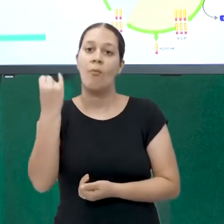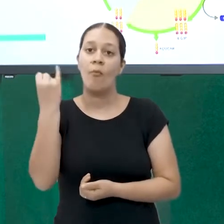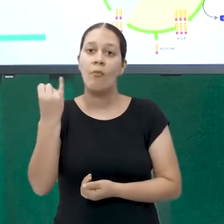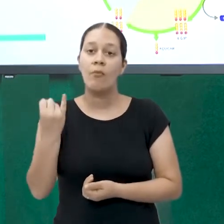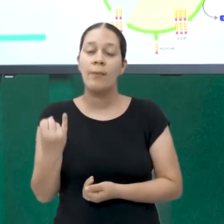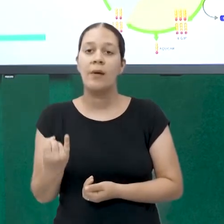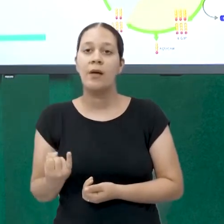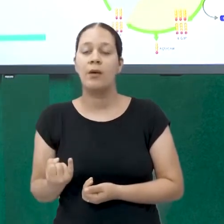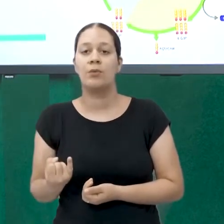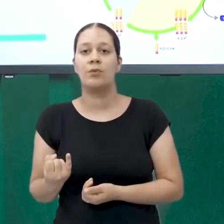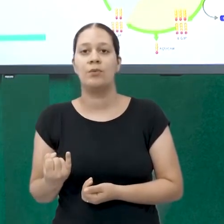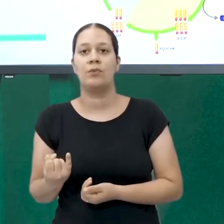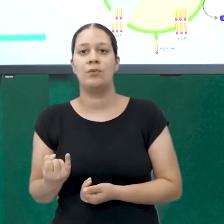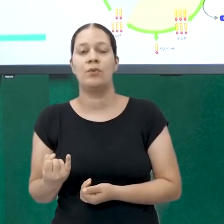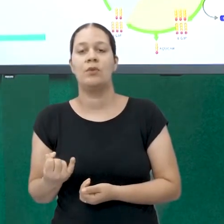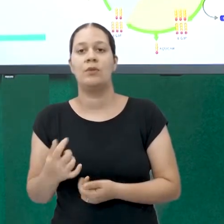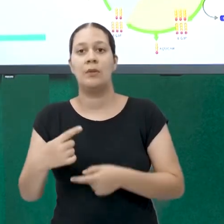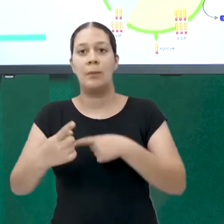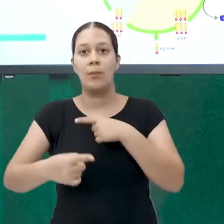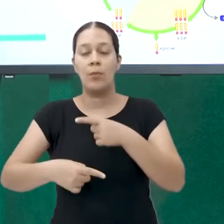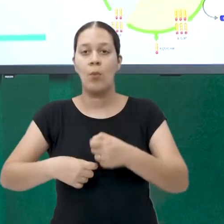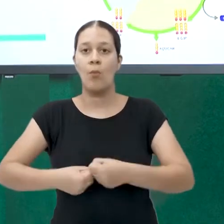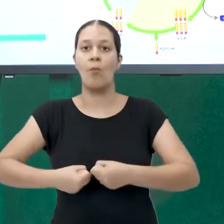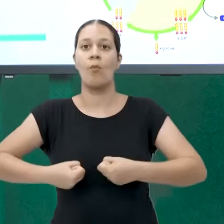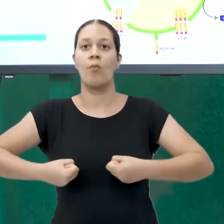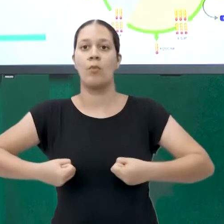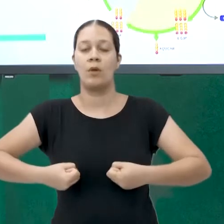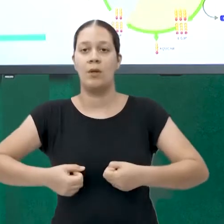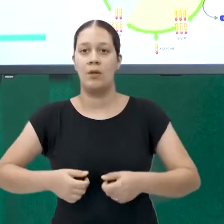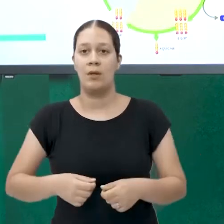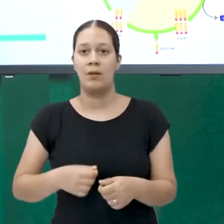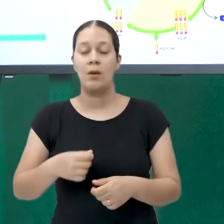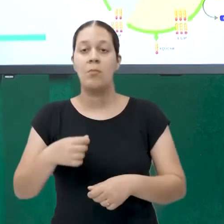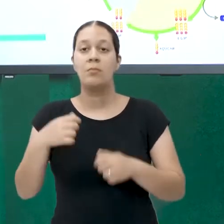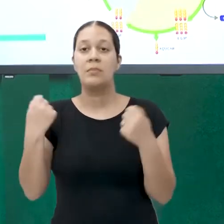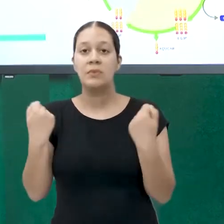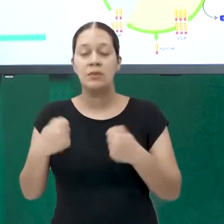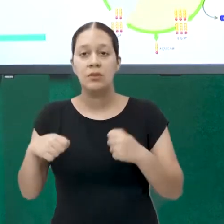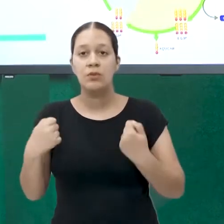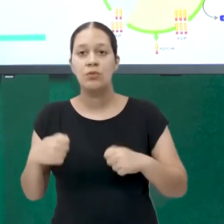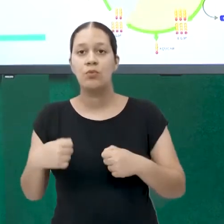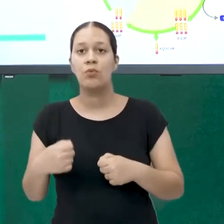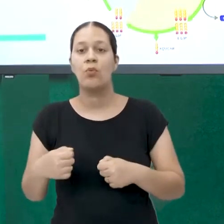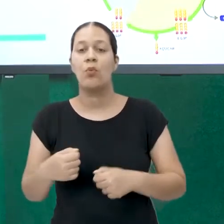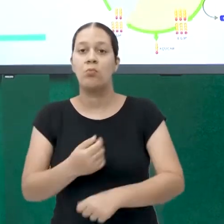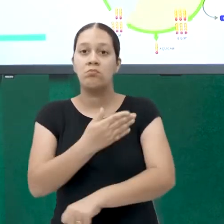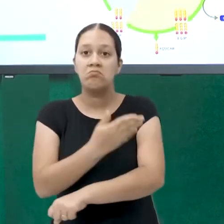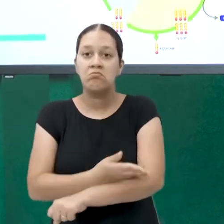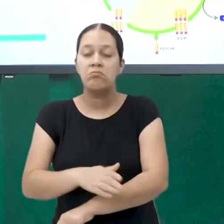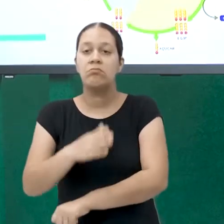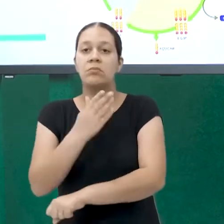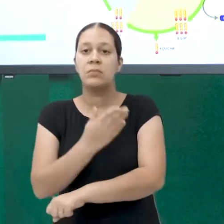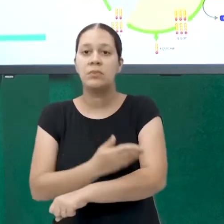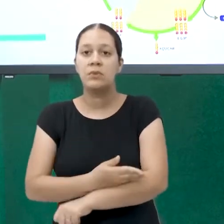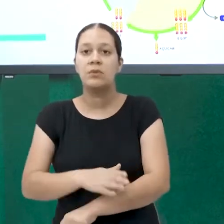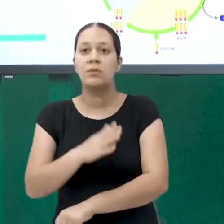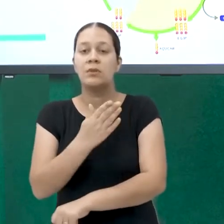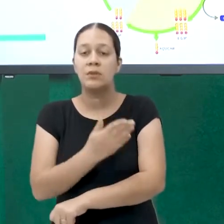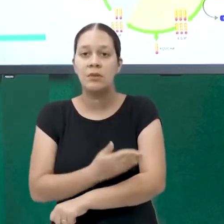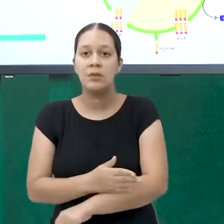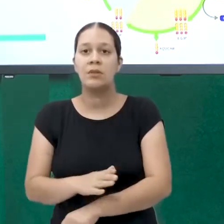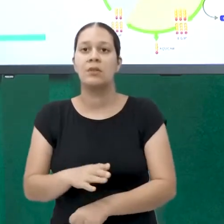definido, beleza, mas era magro, tá? E aí ele ficou gigantesco para fazer o Thor. O treinamento dele, cara, você imagina que ele